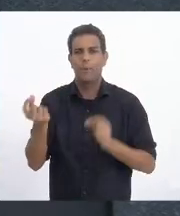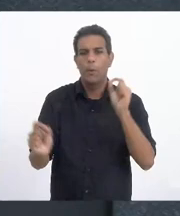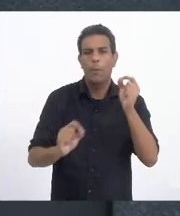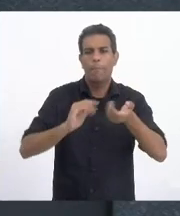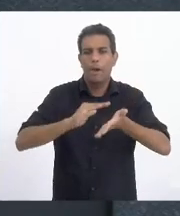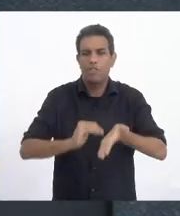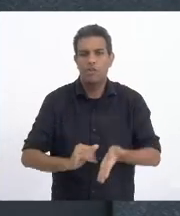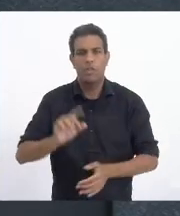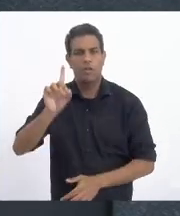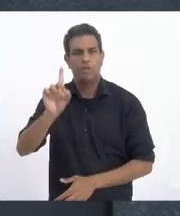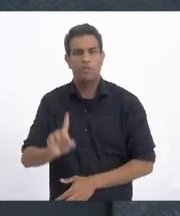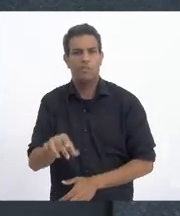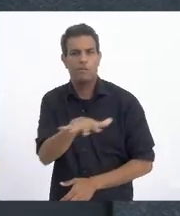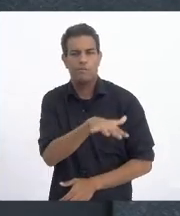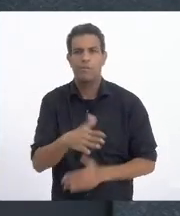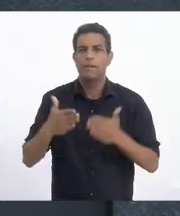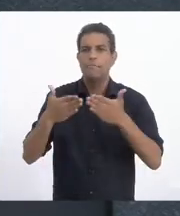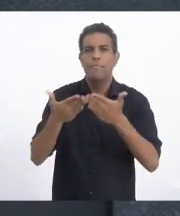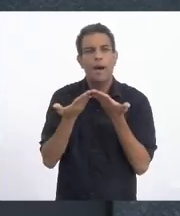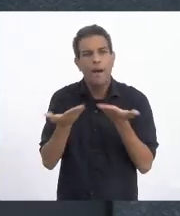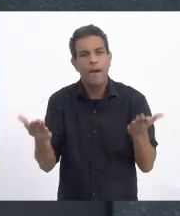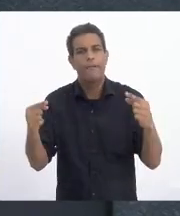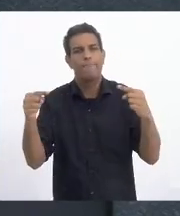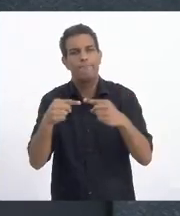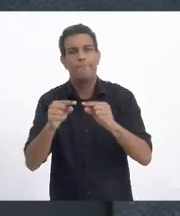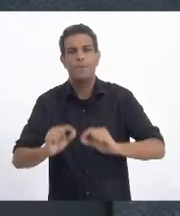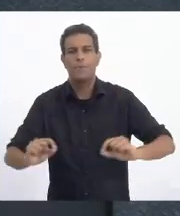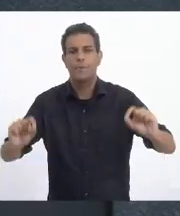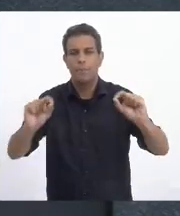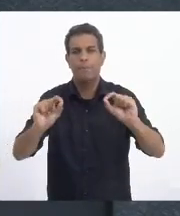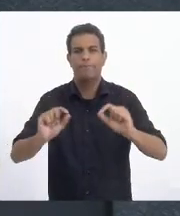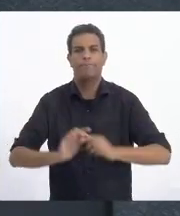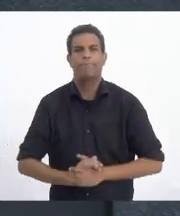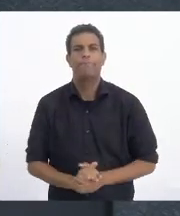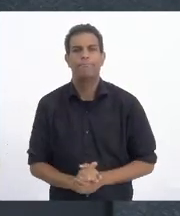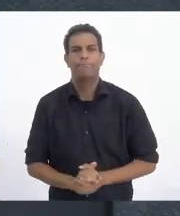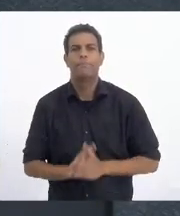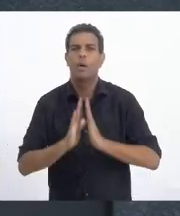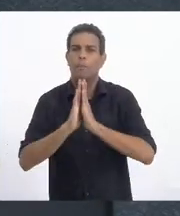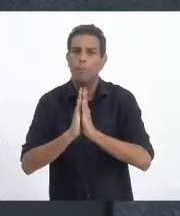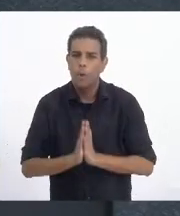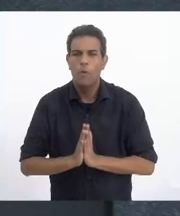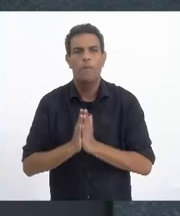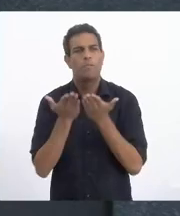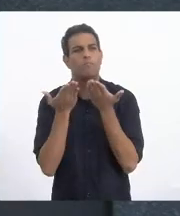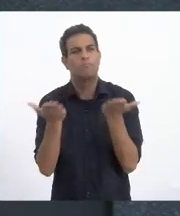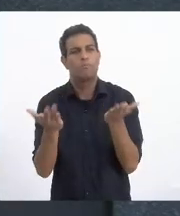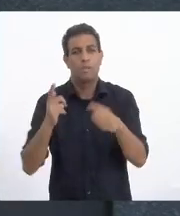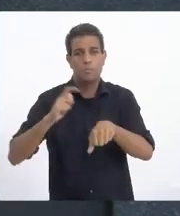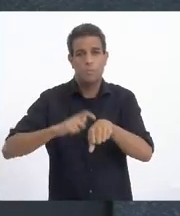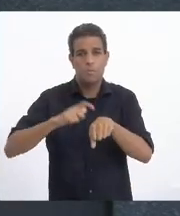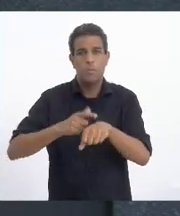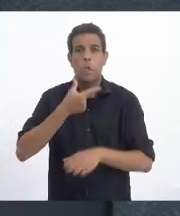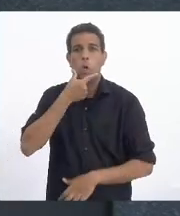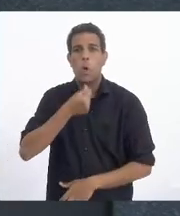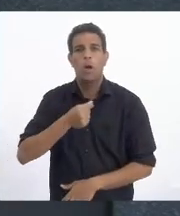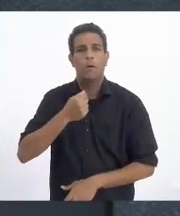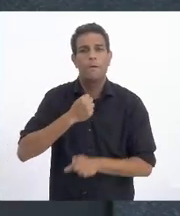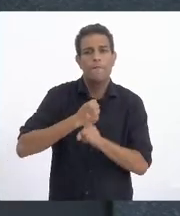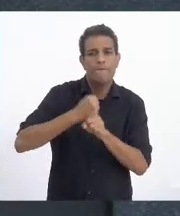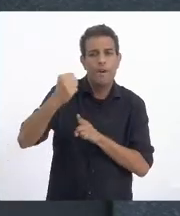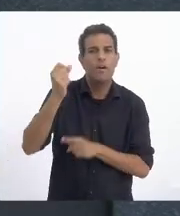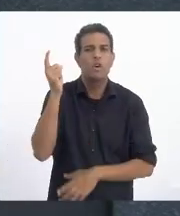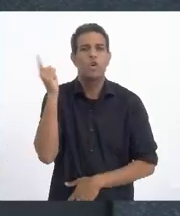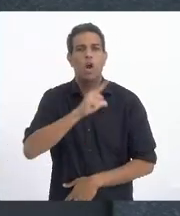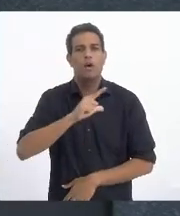direitos delas. Eu peço a vocês encarecidamente, por favor, esses homens são os heróis do estado